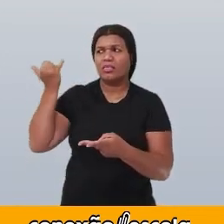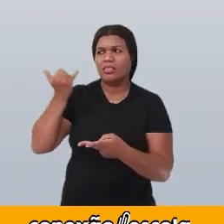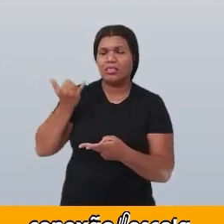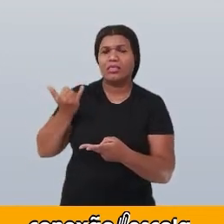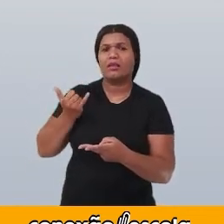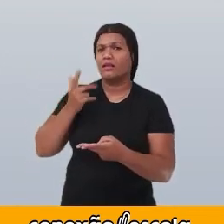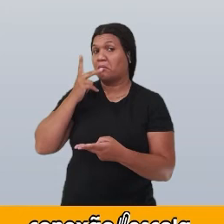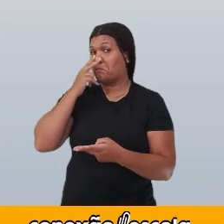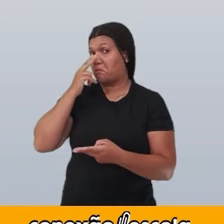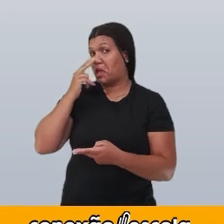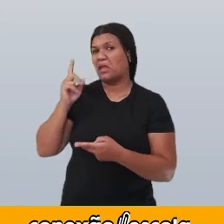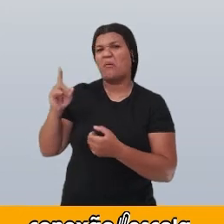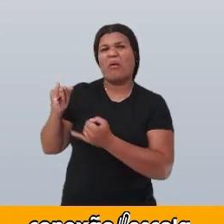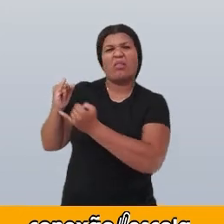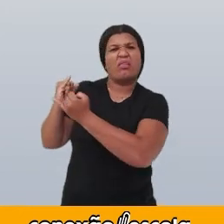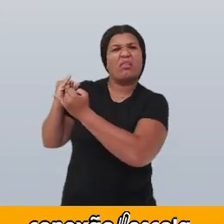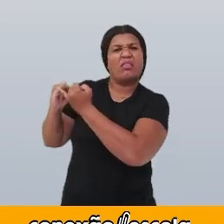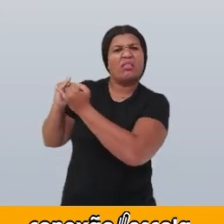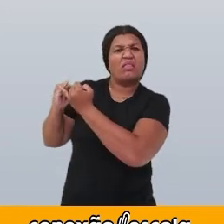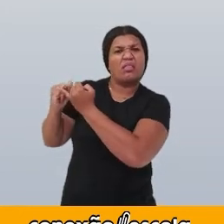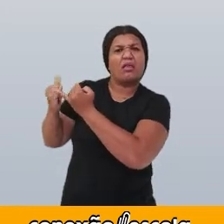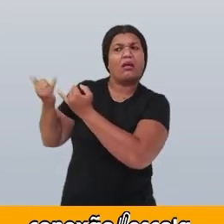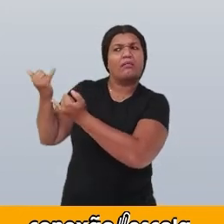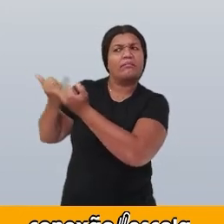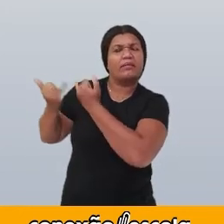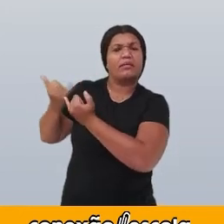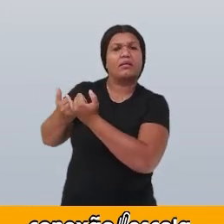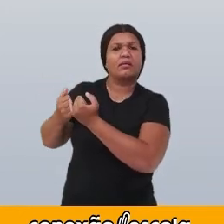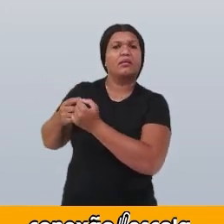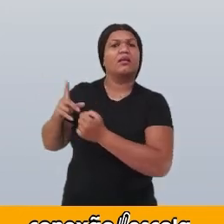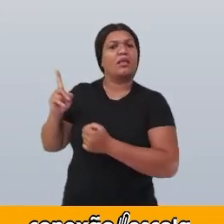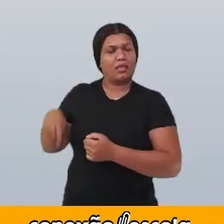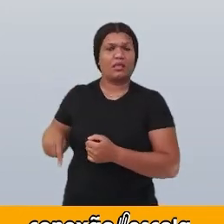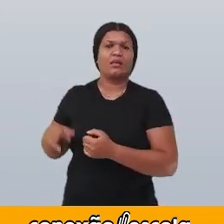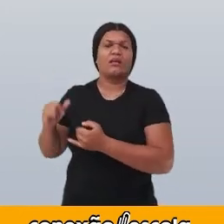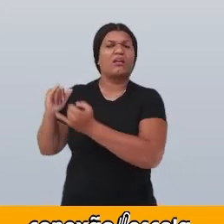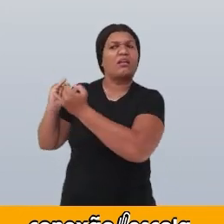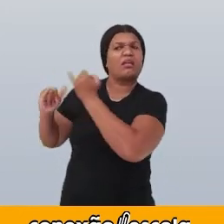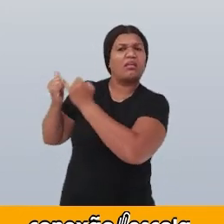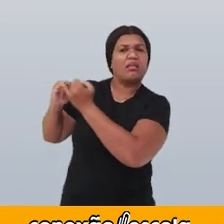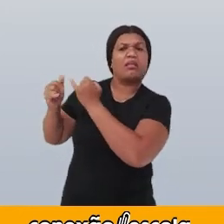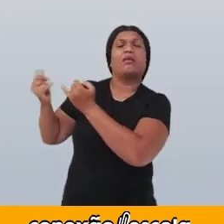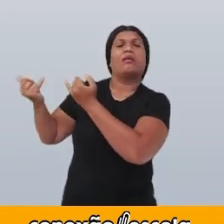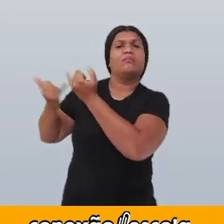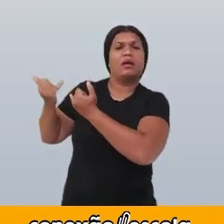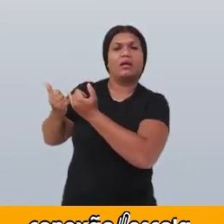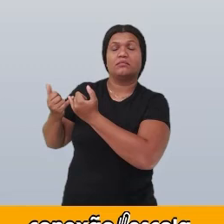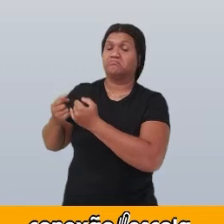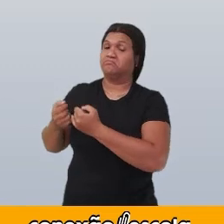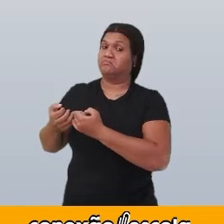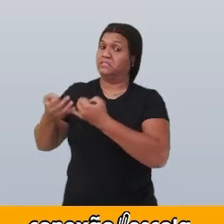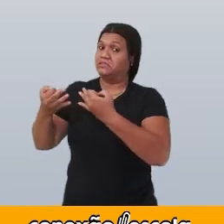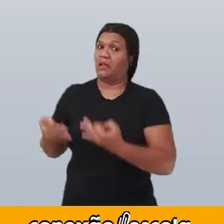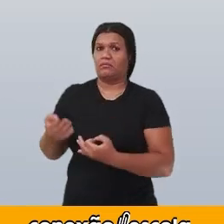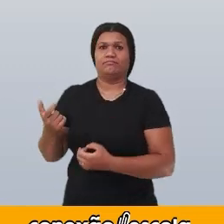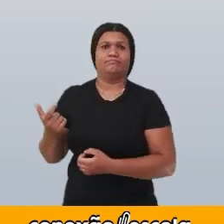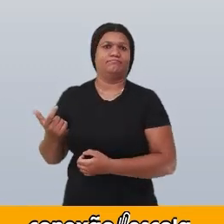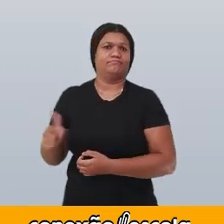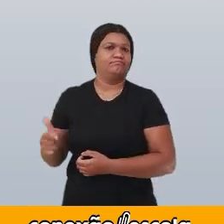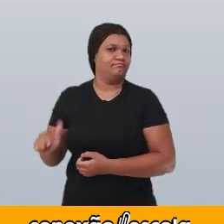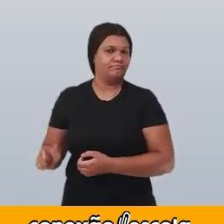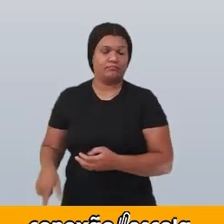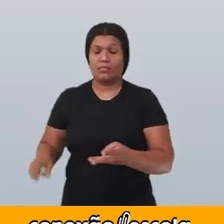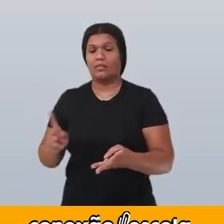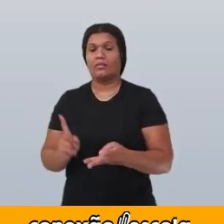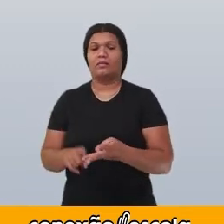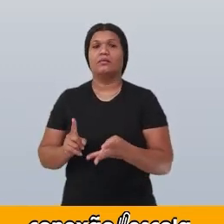uma especulação, tipo uma fofoca. Dizem que um homem foi morto, não se tem certeza. Já no